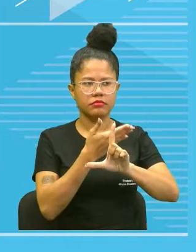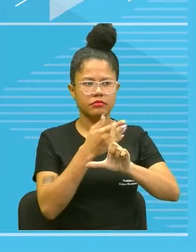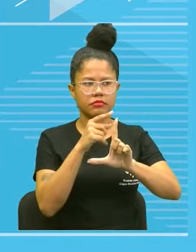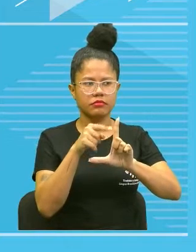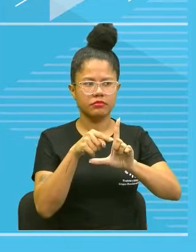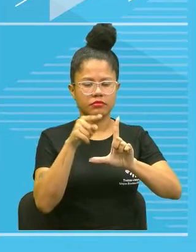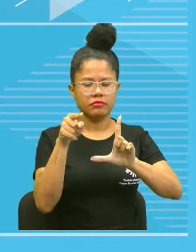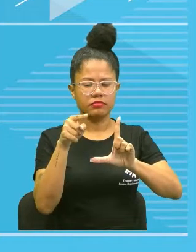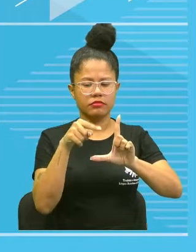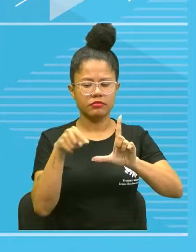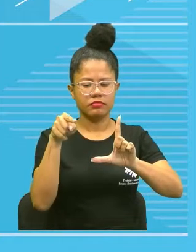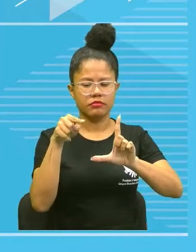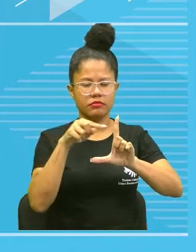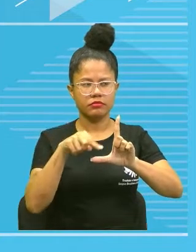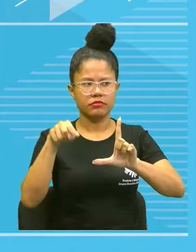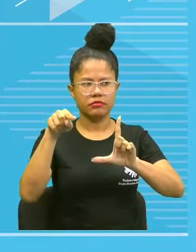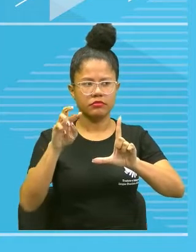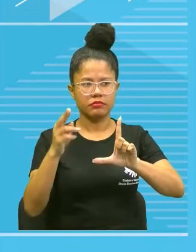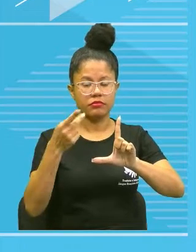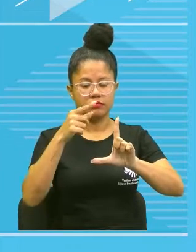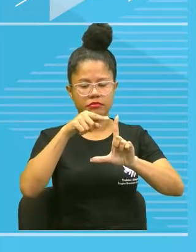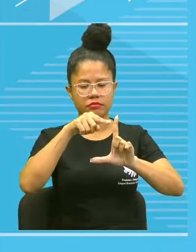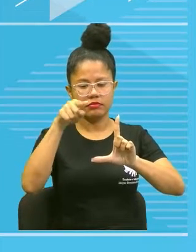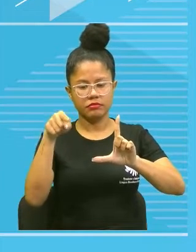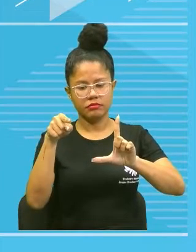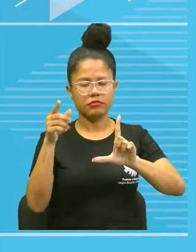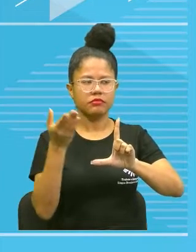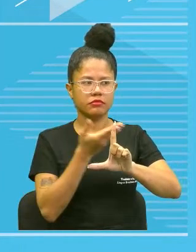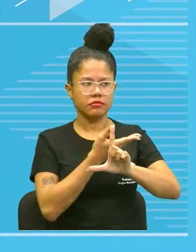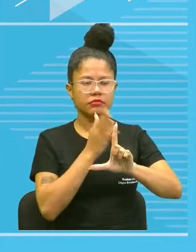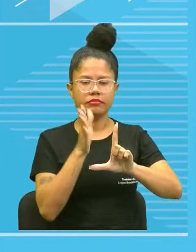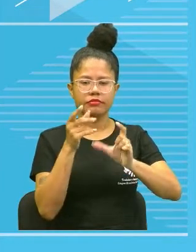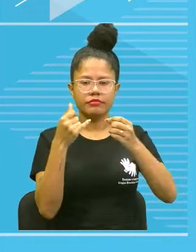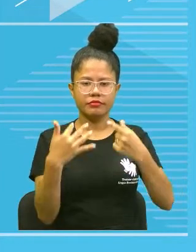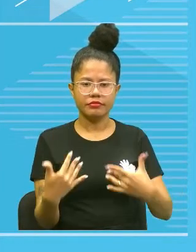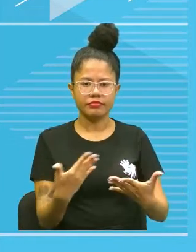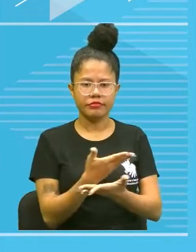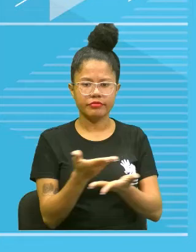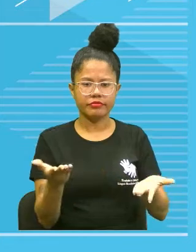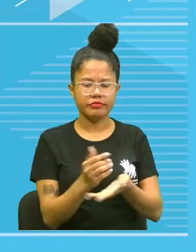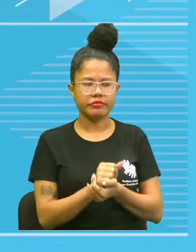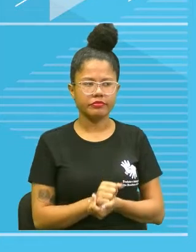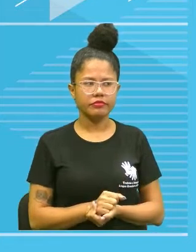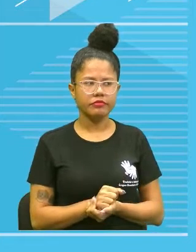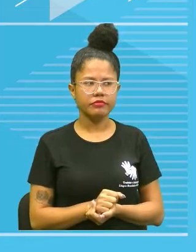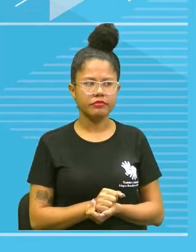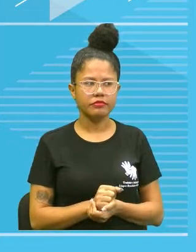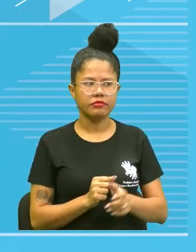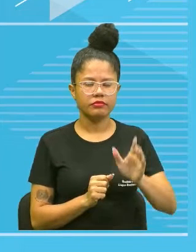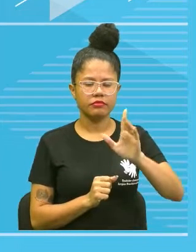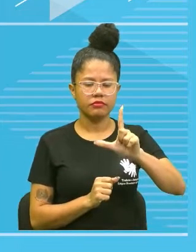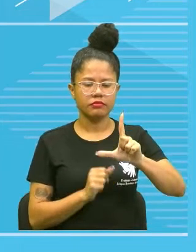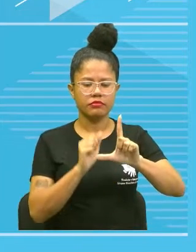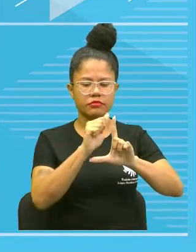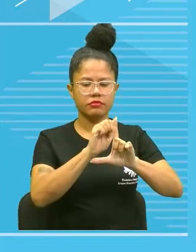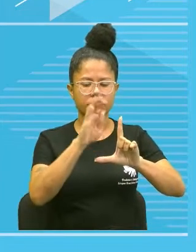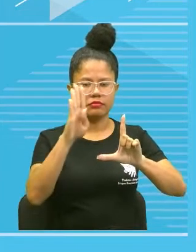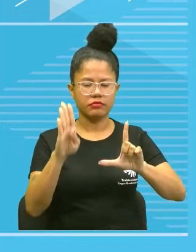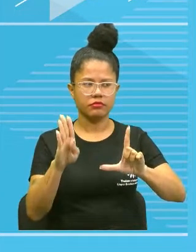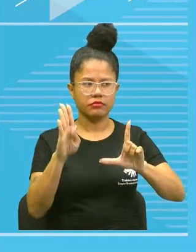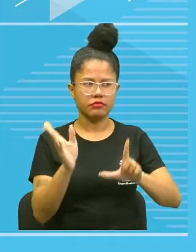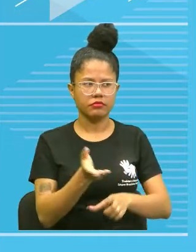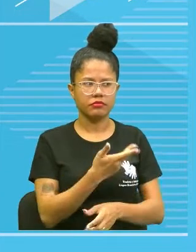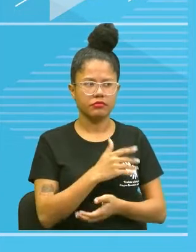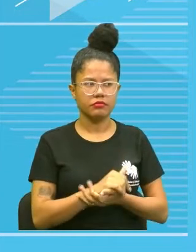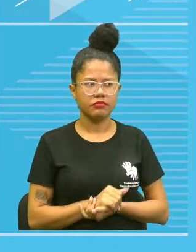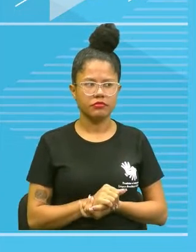é a soma realizada. Ó, justamente o que ele falei para vocês agora. Ele está indo de A para B, que ficou meio ruim a